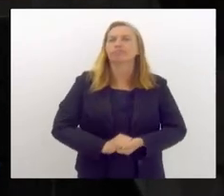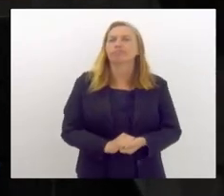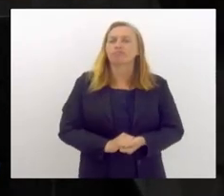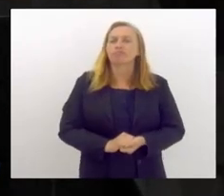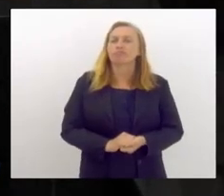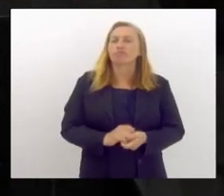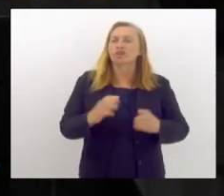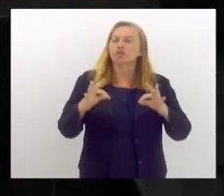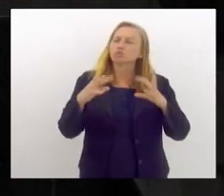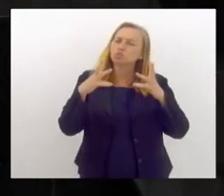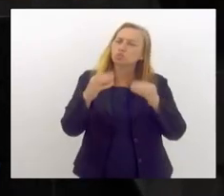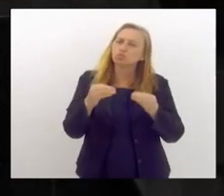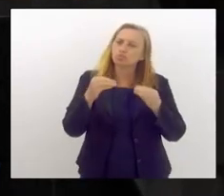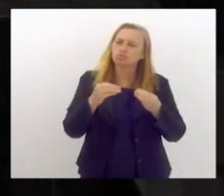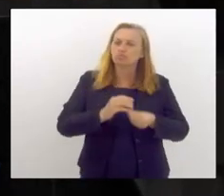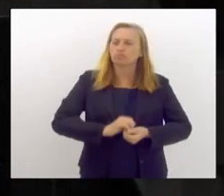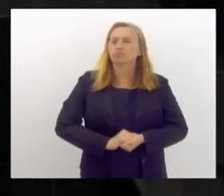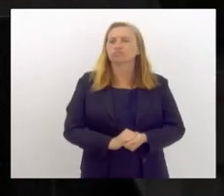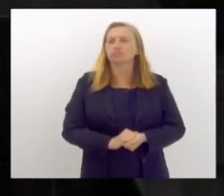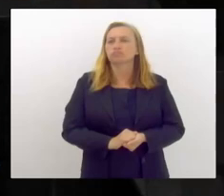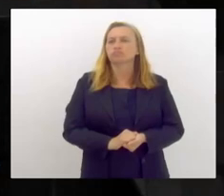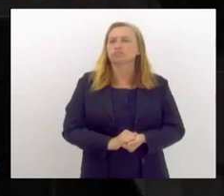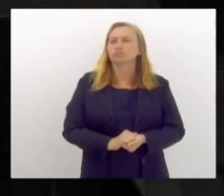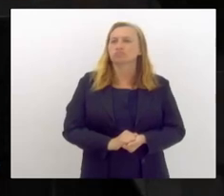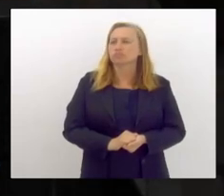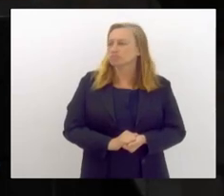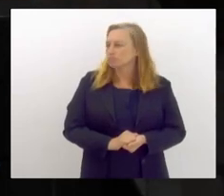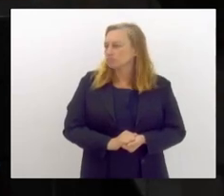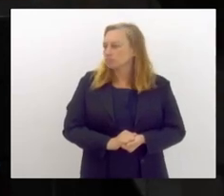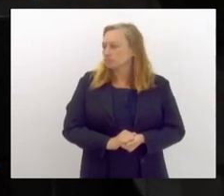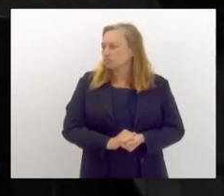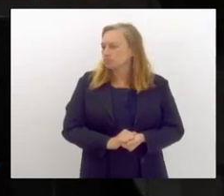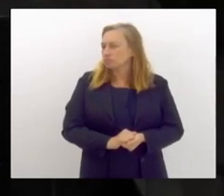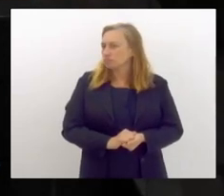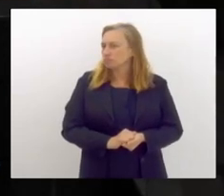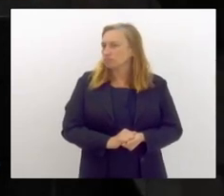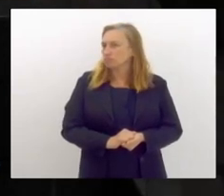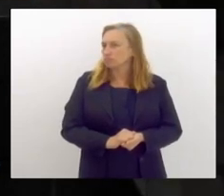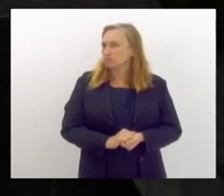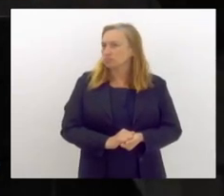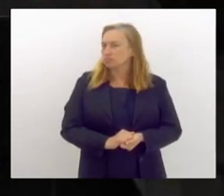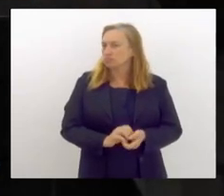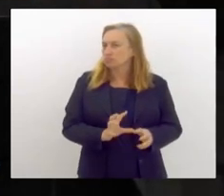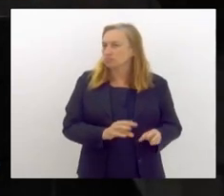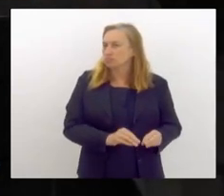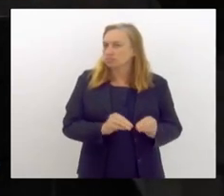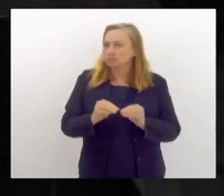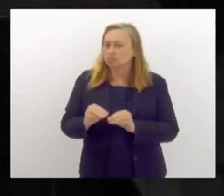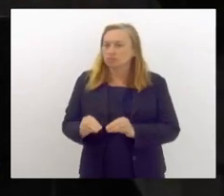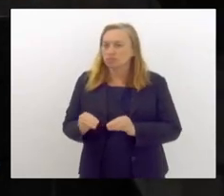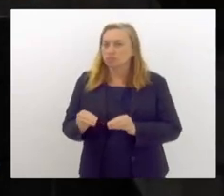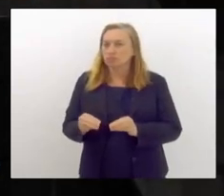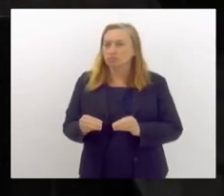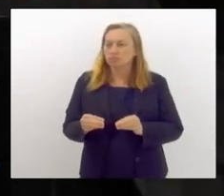de tudo aquilo que foi transferência de participação